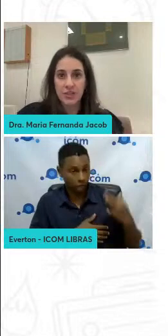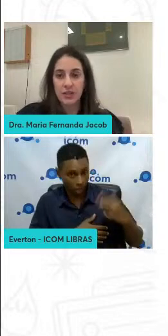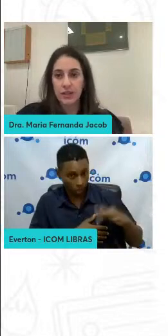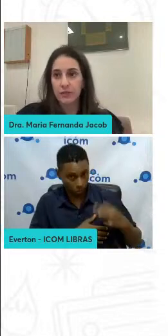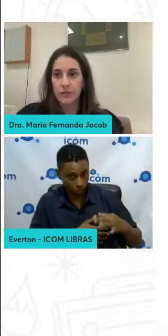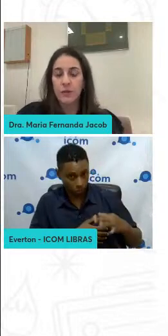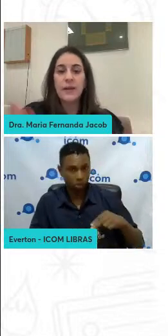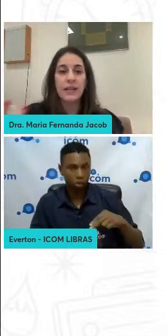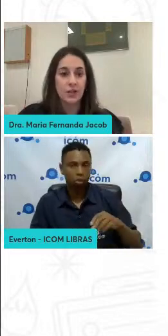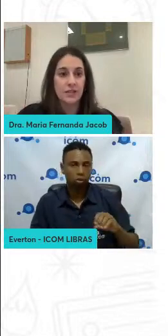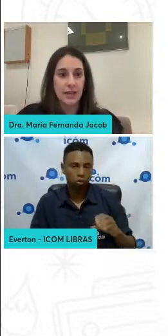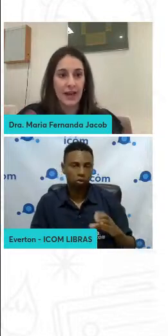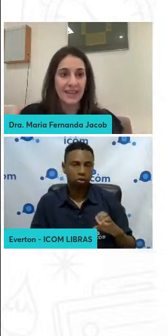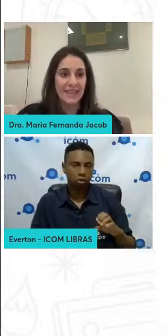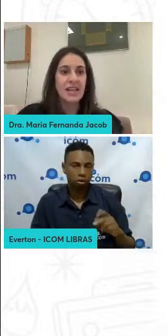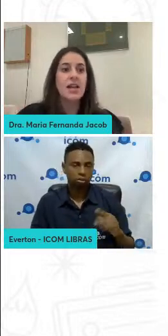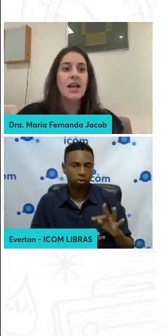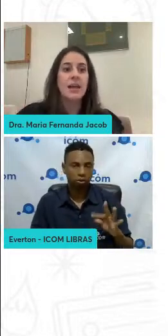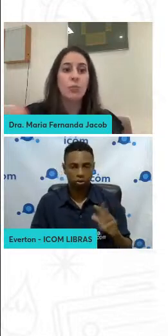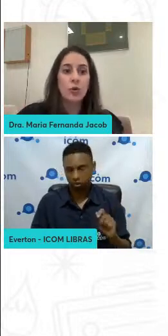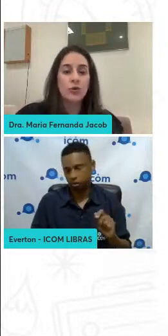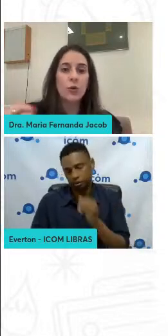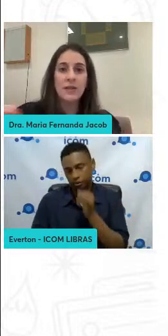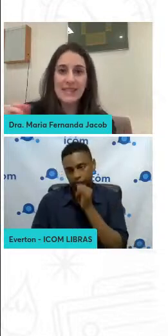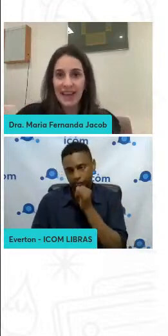na parte, vamos pegar na nossa área, né,